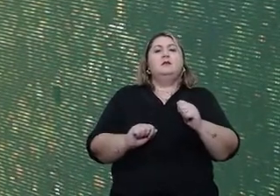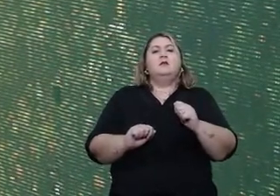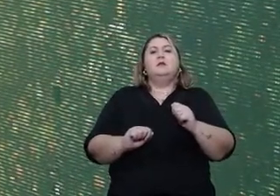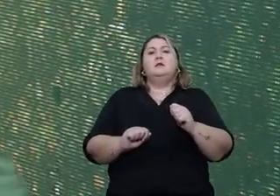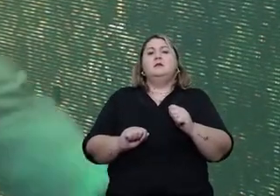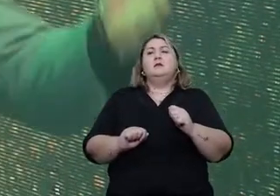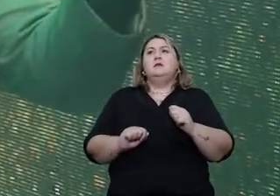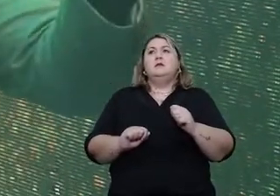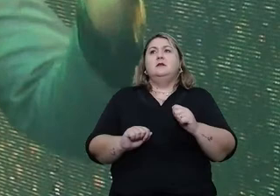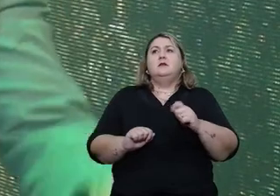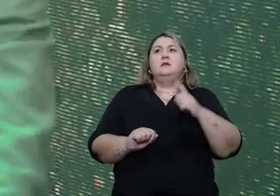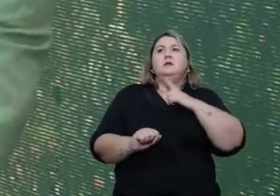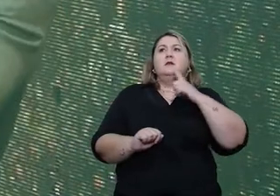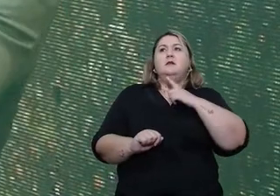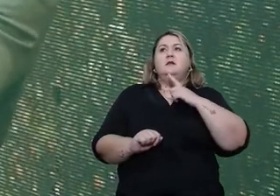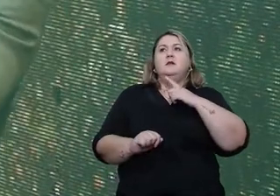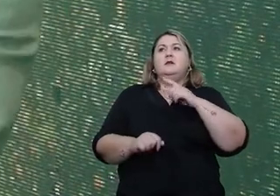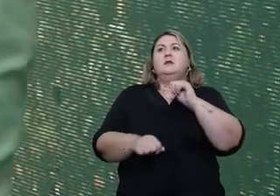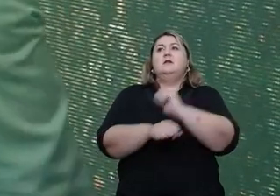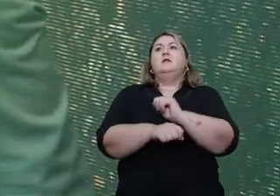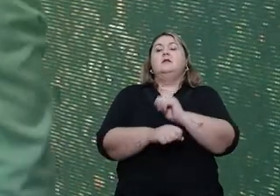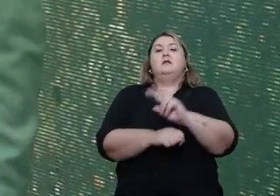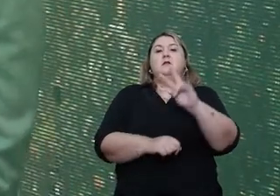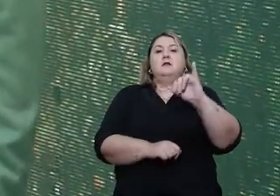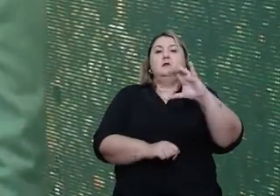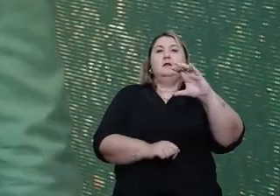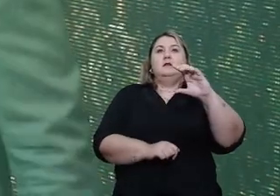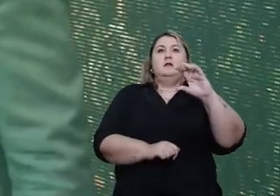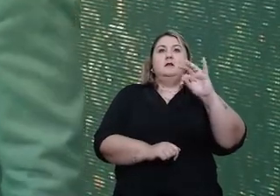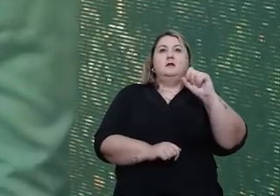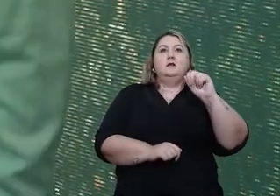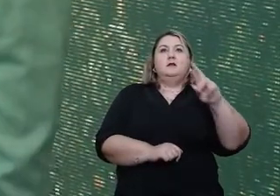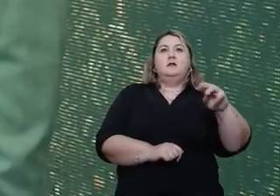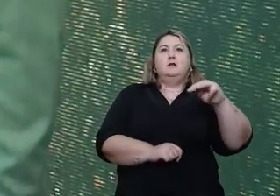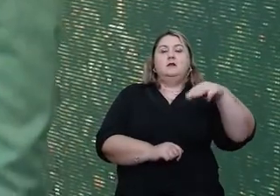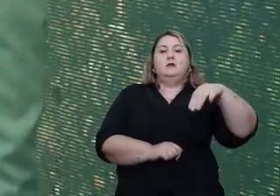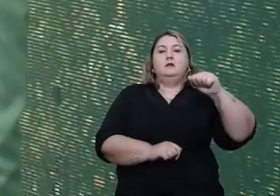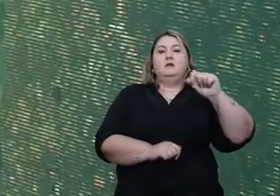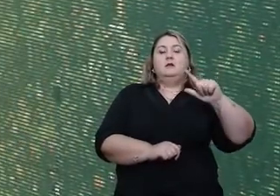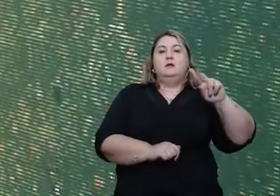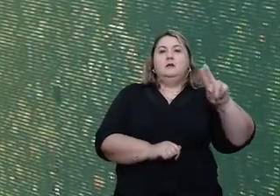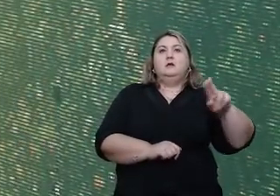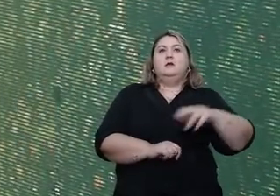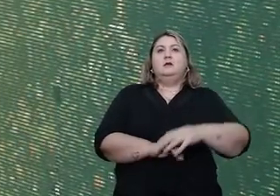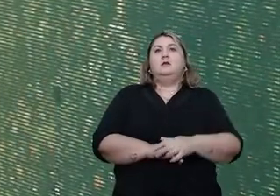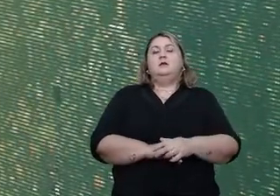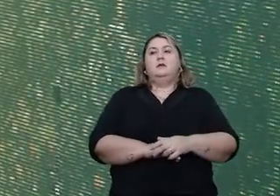Eduardo, Leonardo, com vocês sempre. Estão aqui com Vitor e Malu. Se bora, hein?